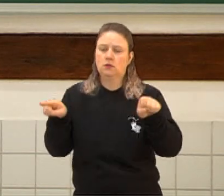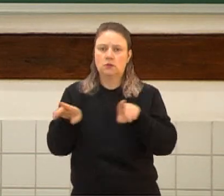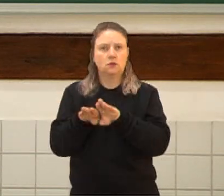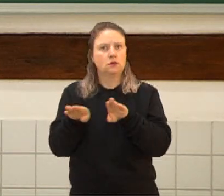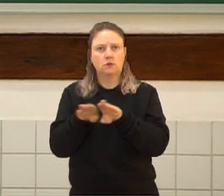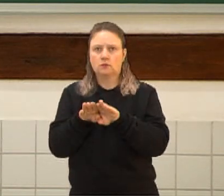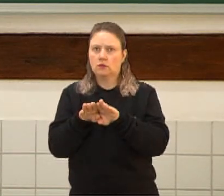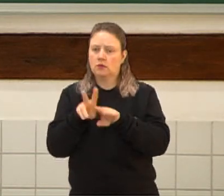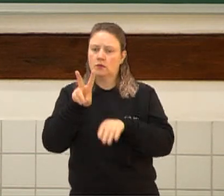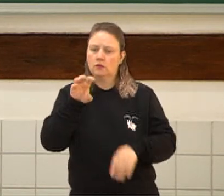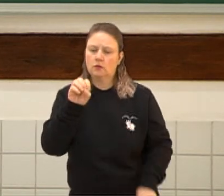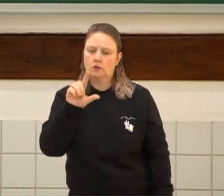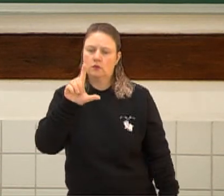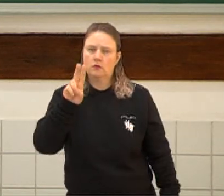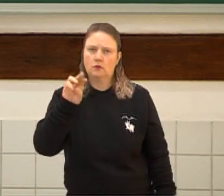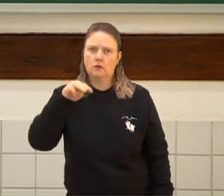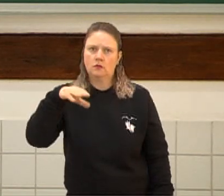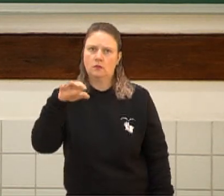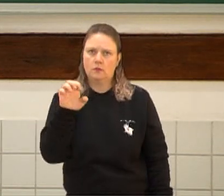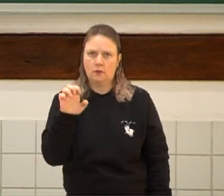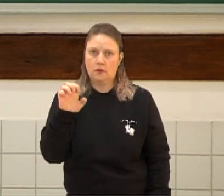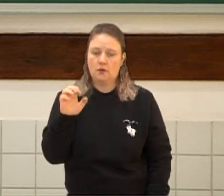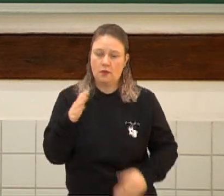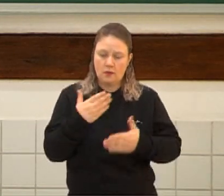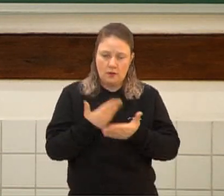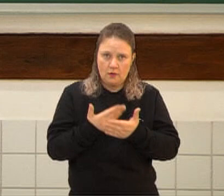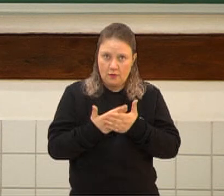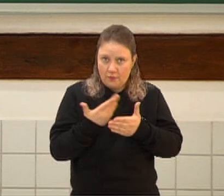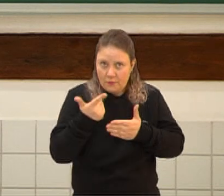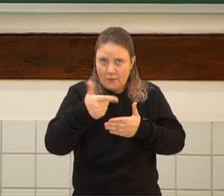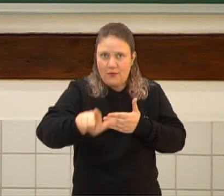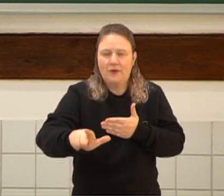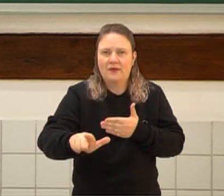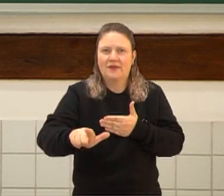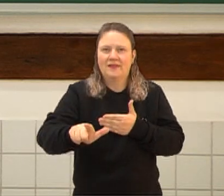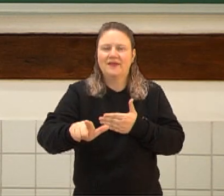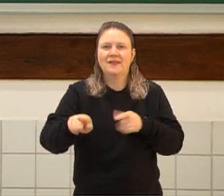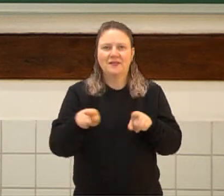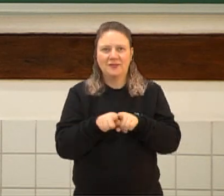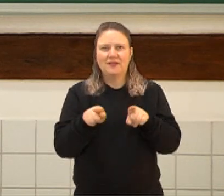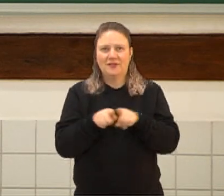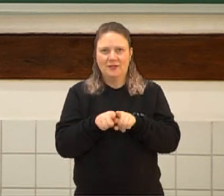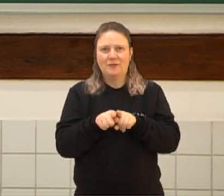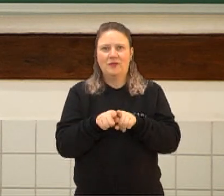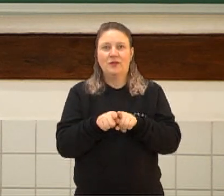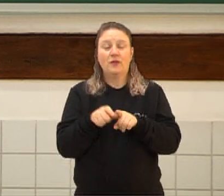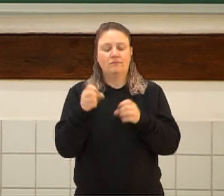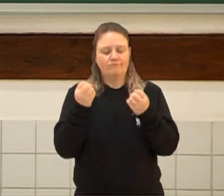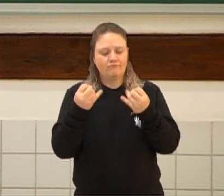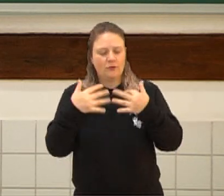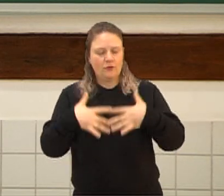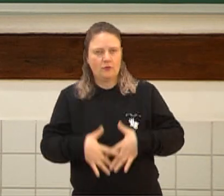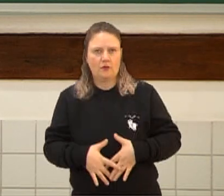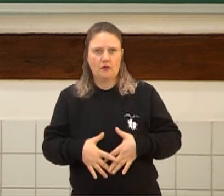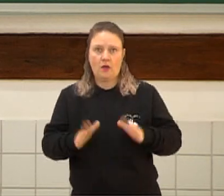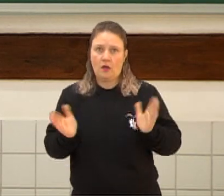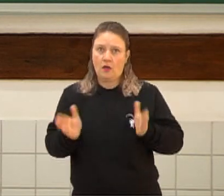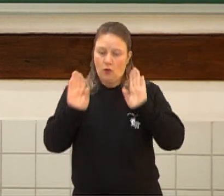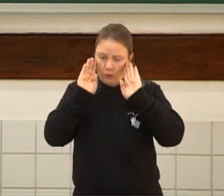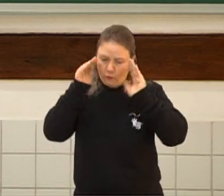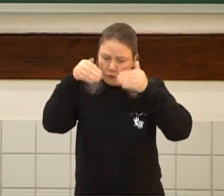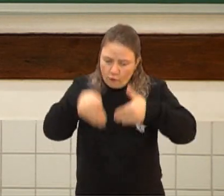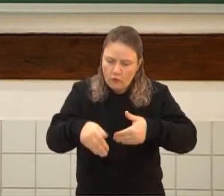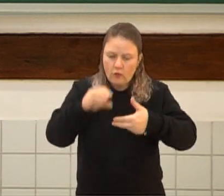Então, nossa próxima aula será volume de um prisma, a primeira parte. E a gente fala foco no Enem